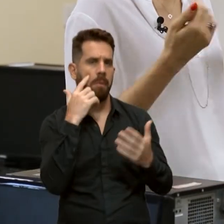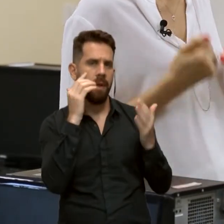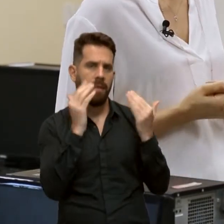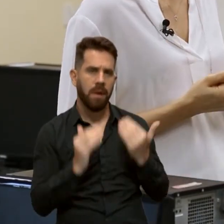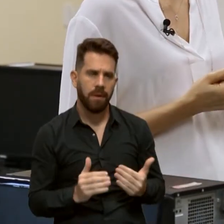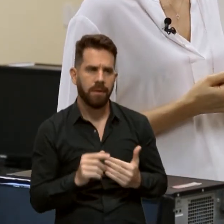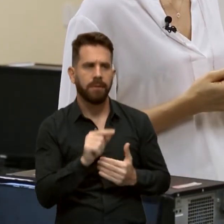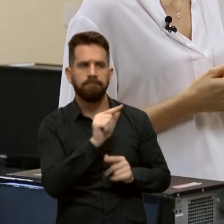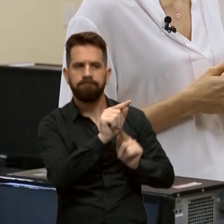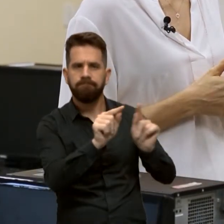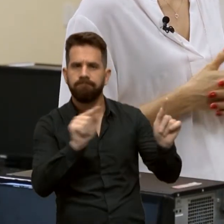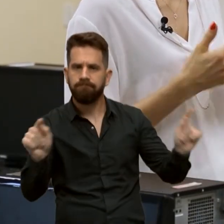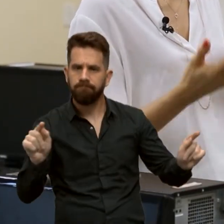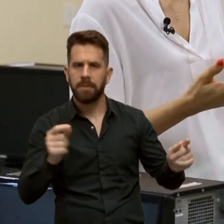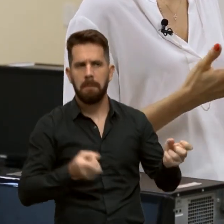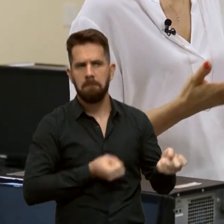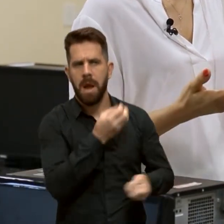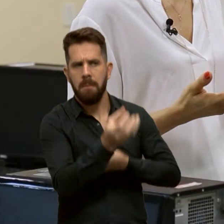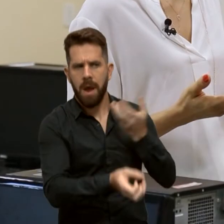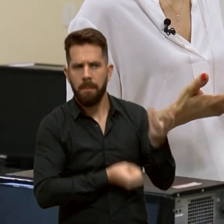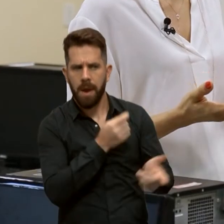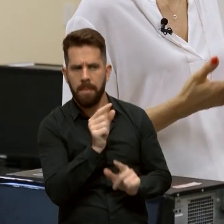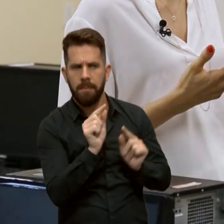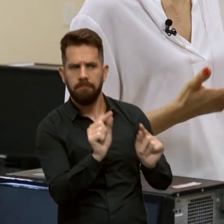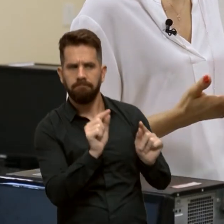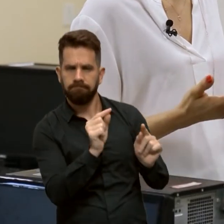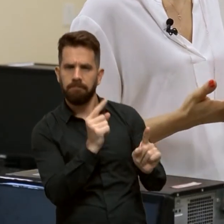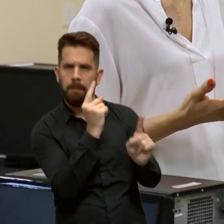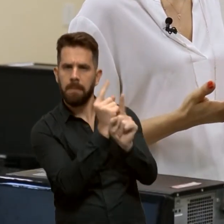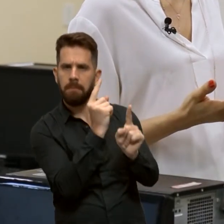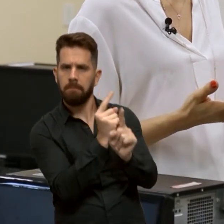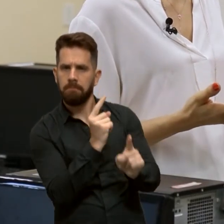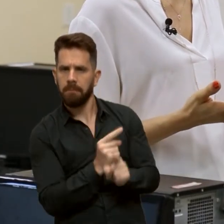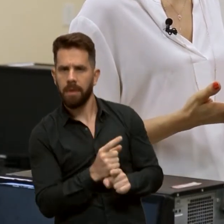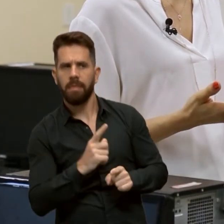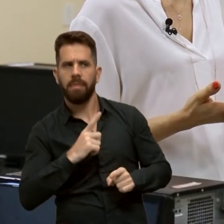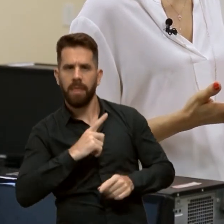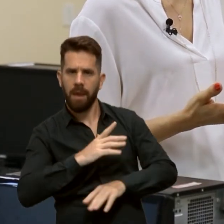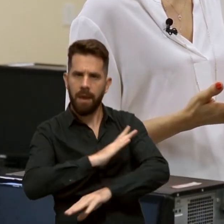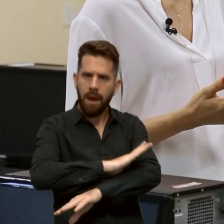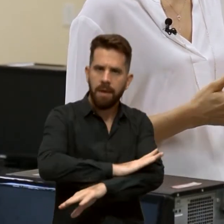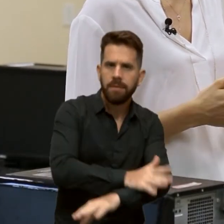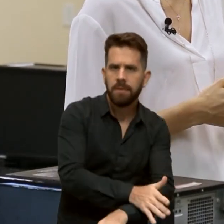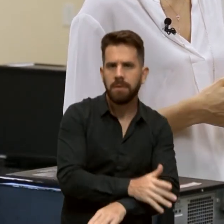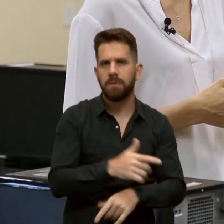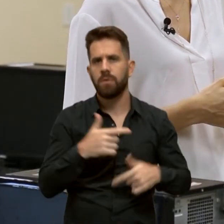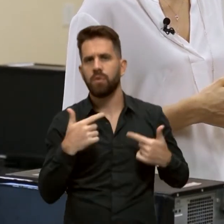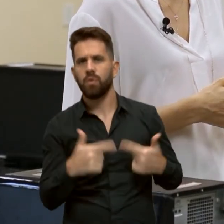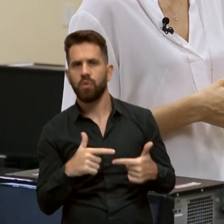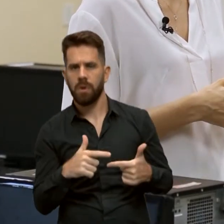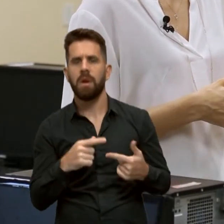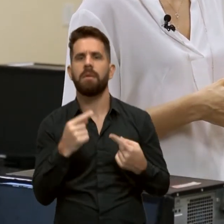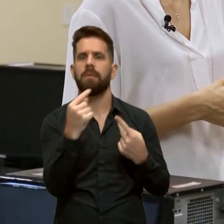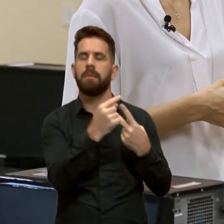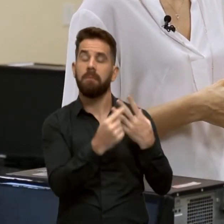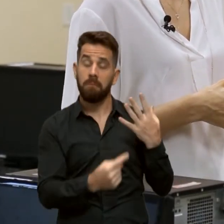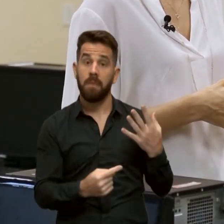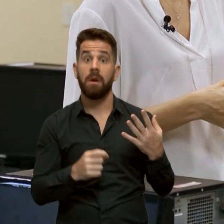vêm ajudar nas tarefas de reconhecimento dessas questões para que possa ser